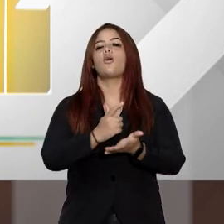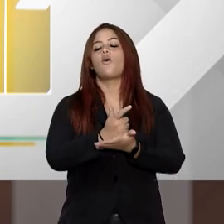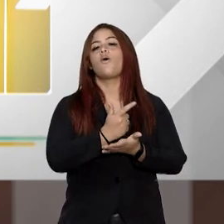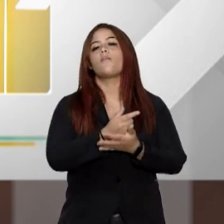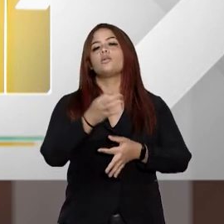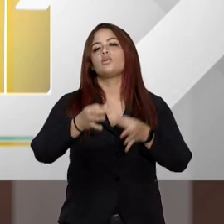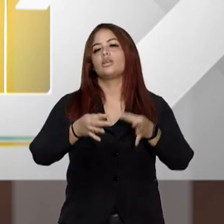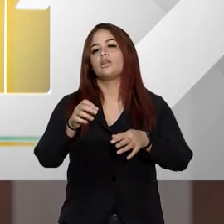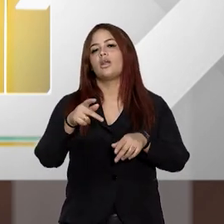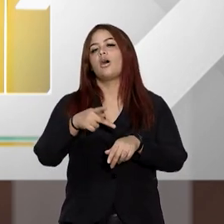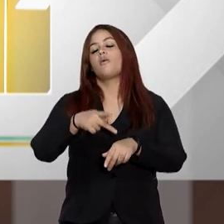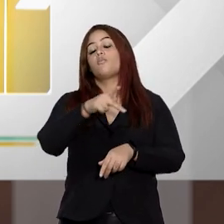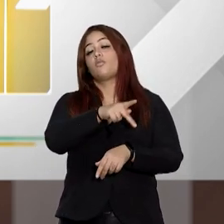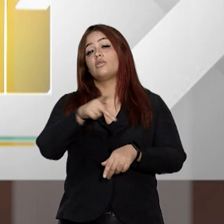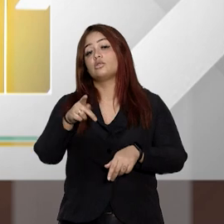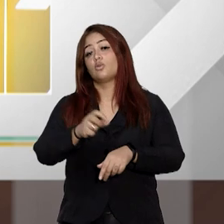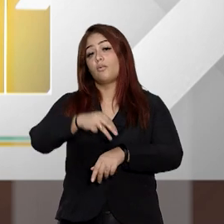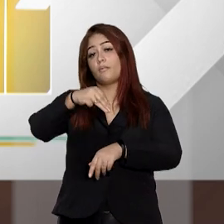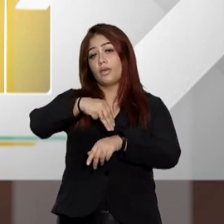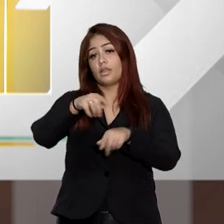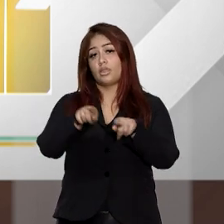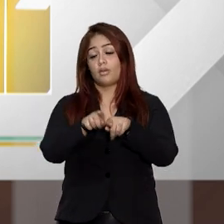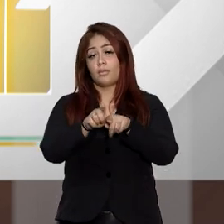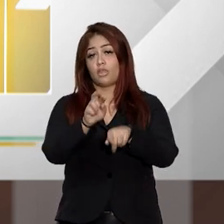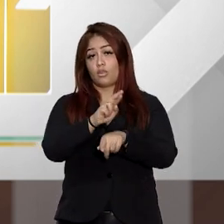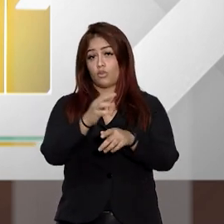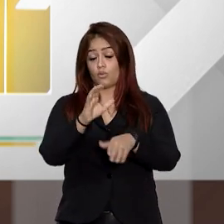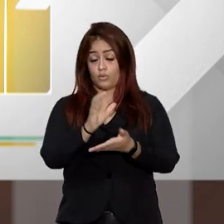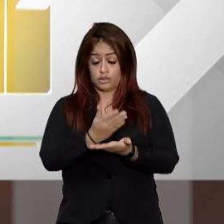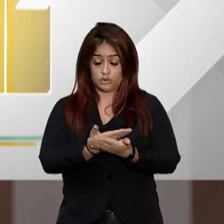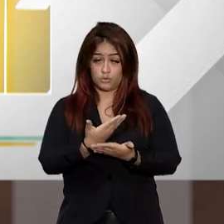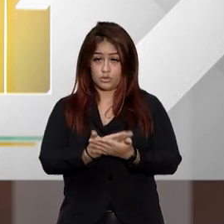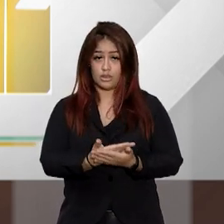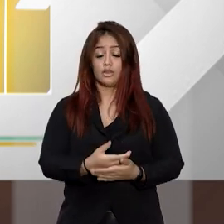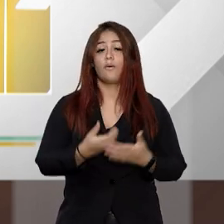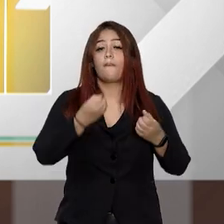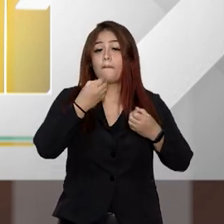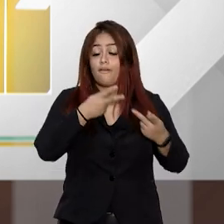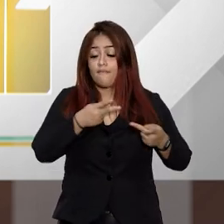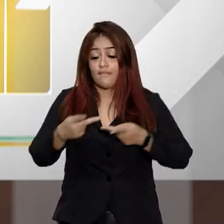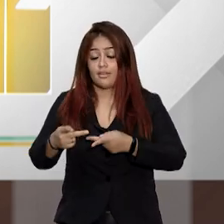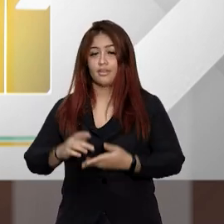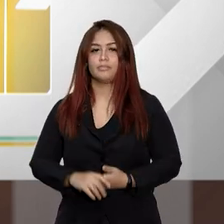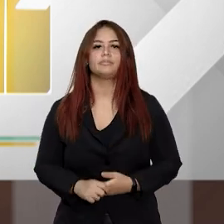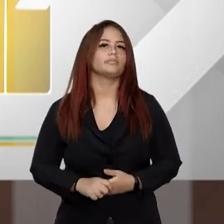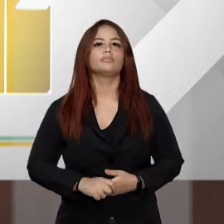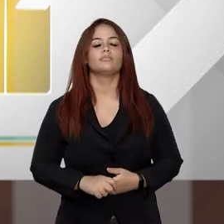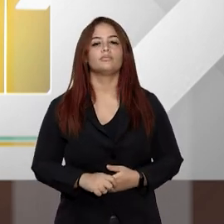professor, mestre e doutorando. Doutor Rodolfo Hartmann, seja muito bem-vindo ao Entender Direito.